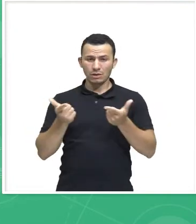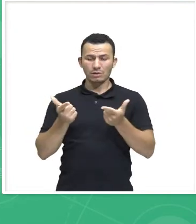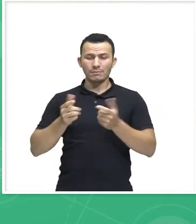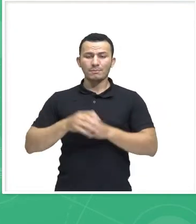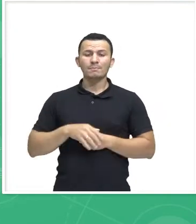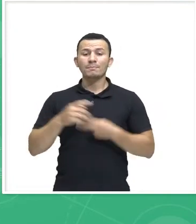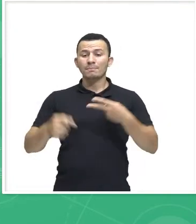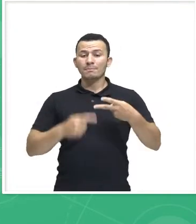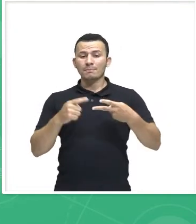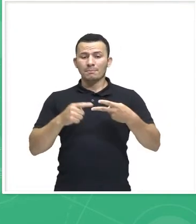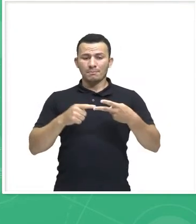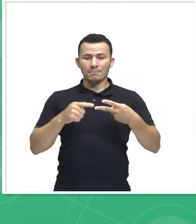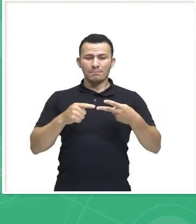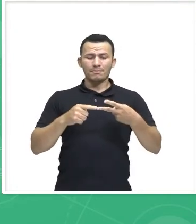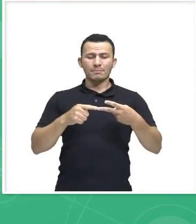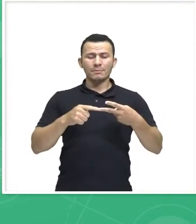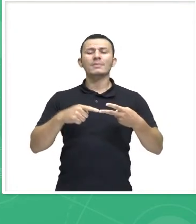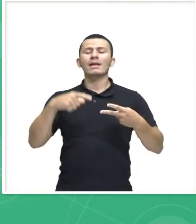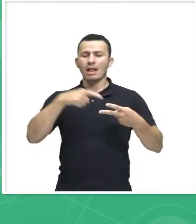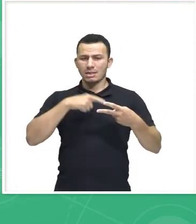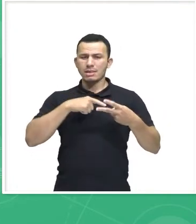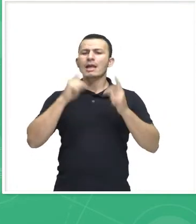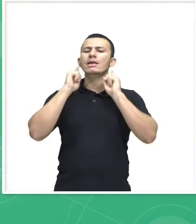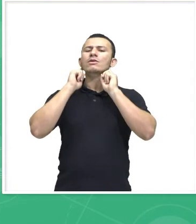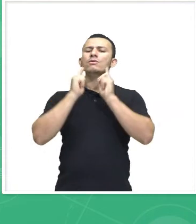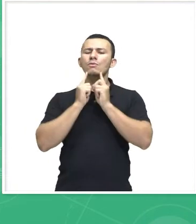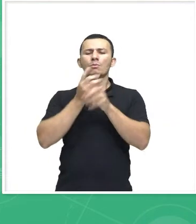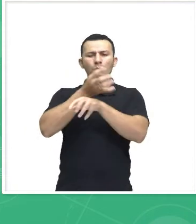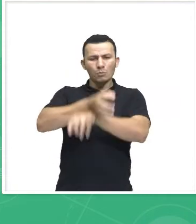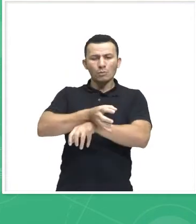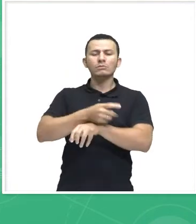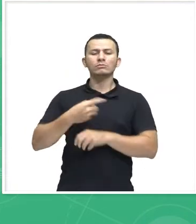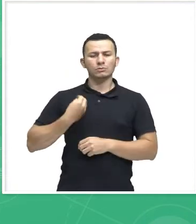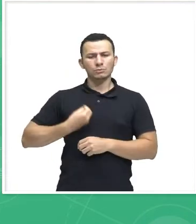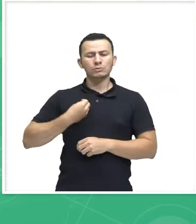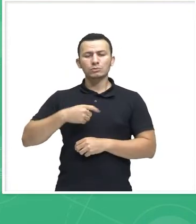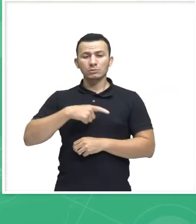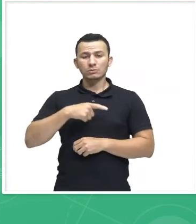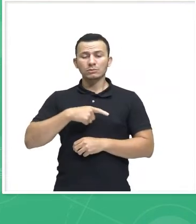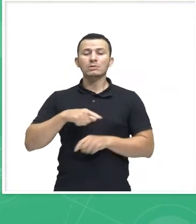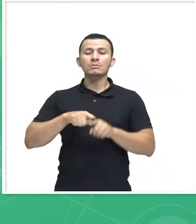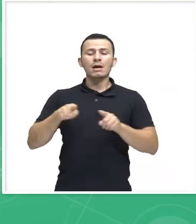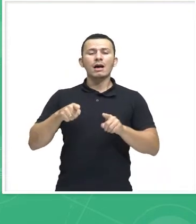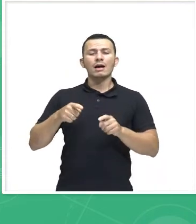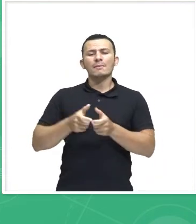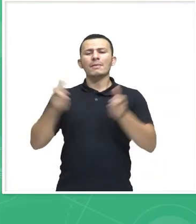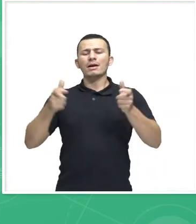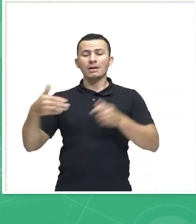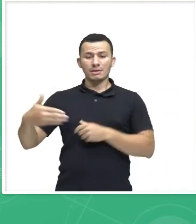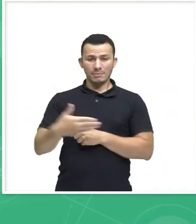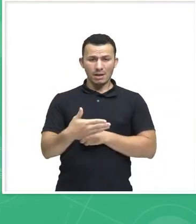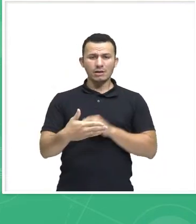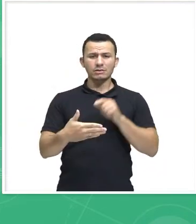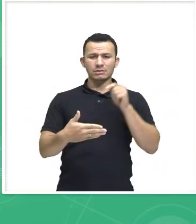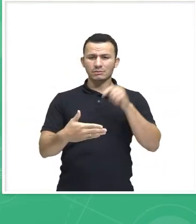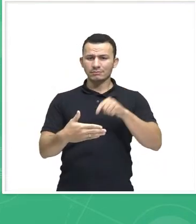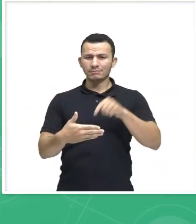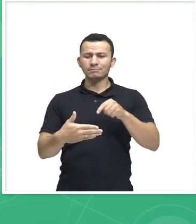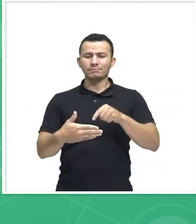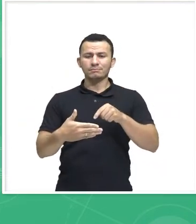do gnatostomados eles possuem maxilar EA maioria dos peixes existentes